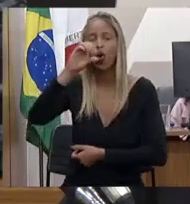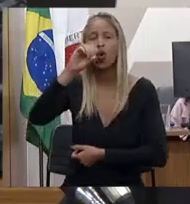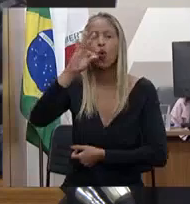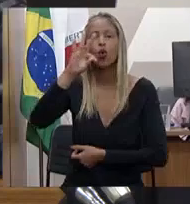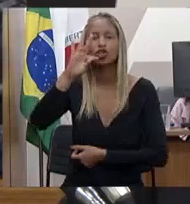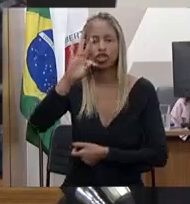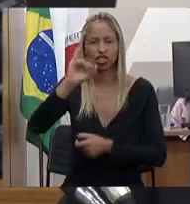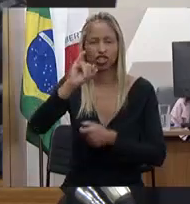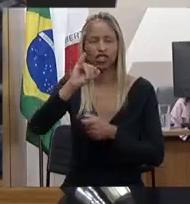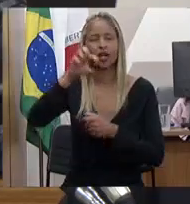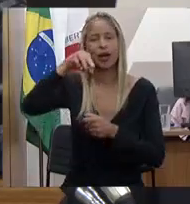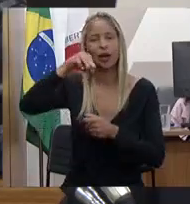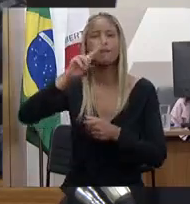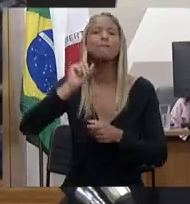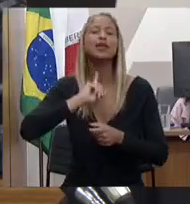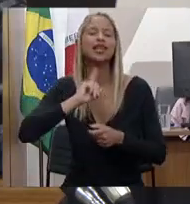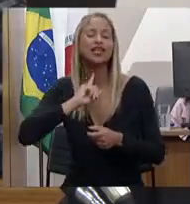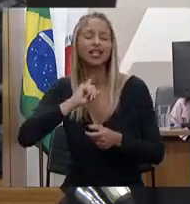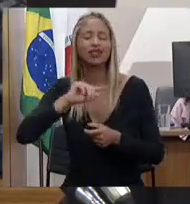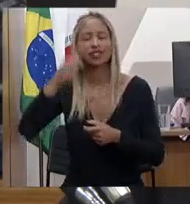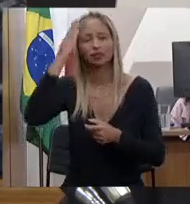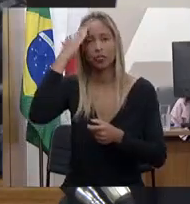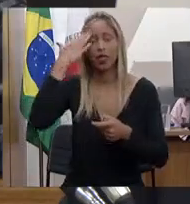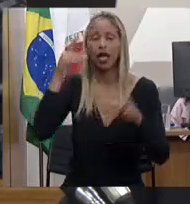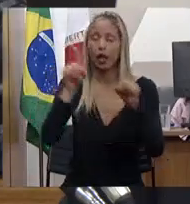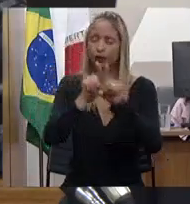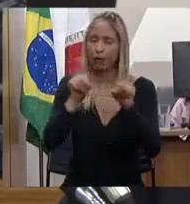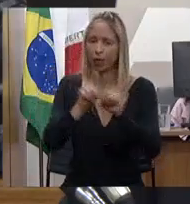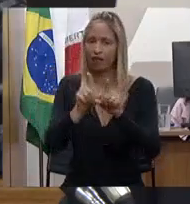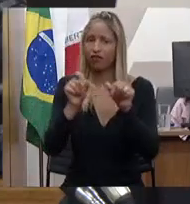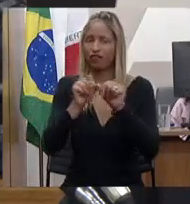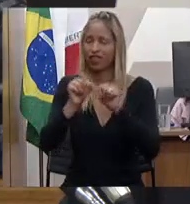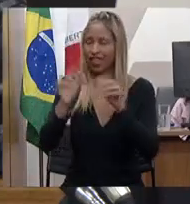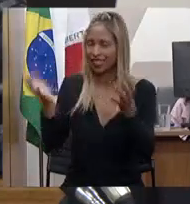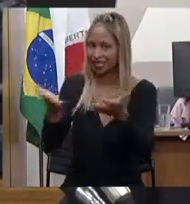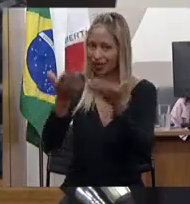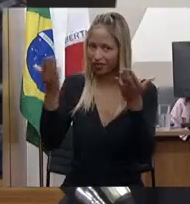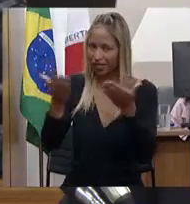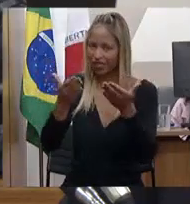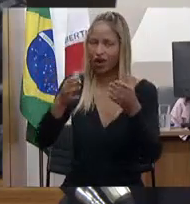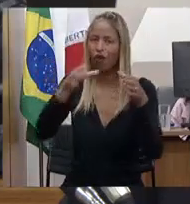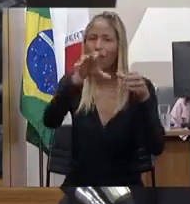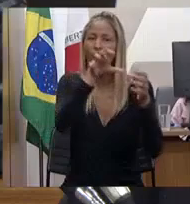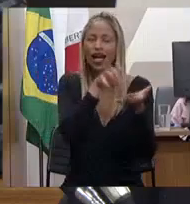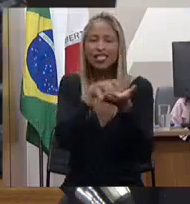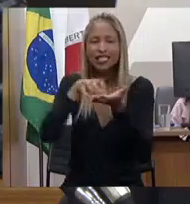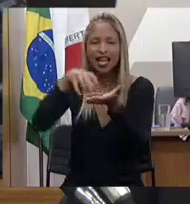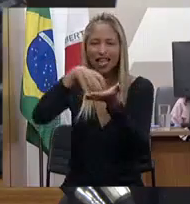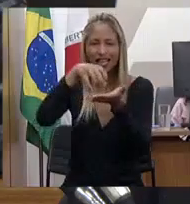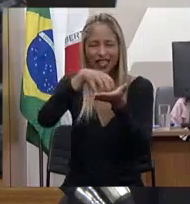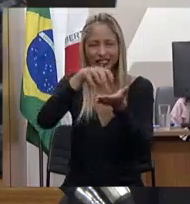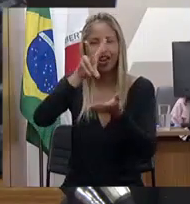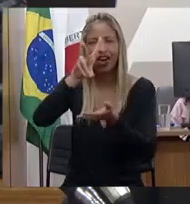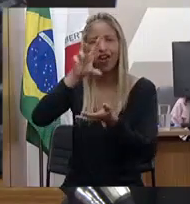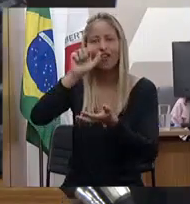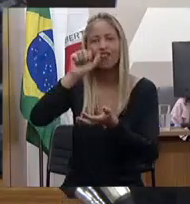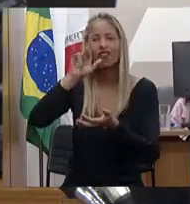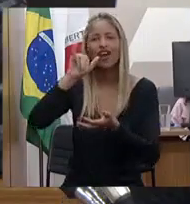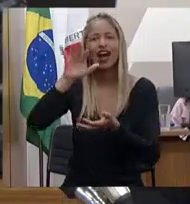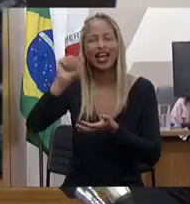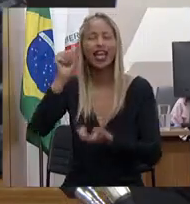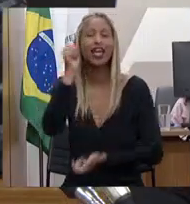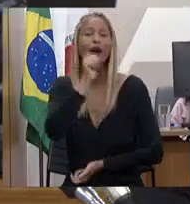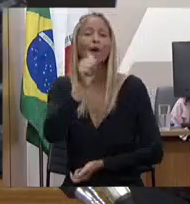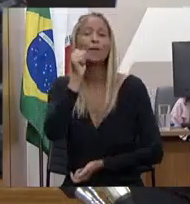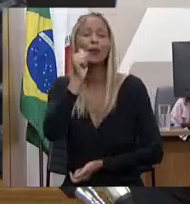e eu sei que todos vocês compreenderiam mas eu também vou fazer a saudação a centrais através da Valéria Morato né das